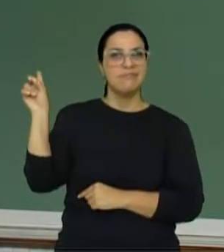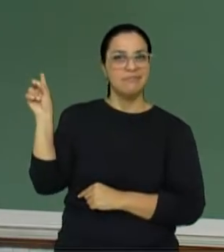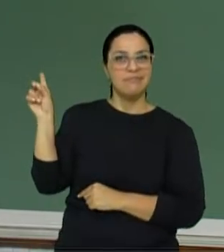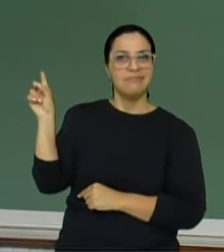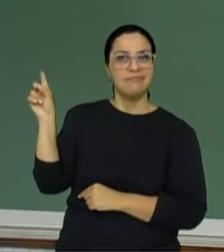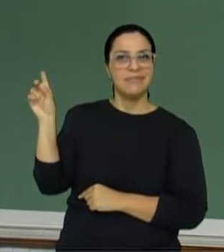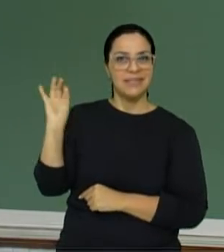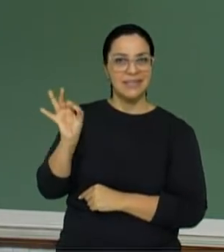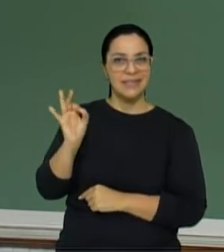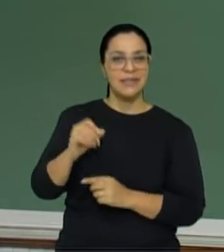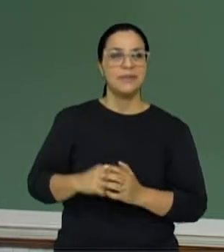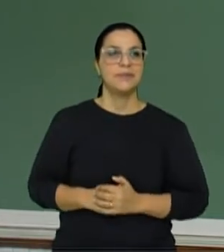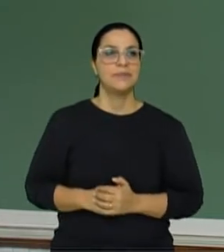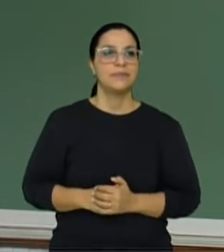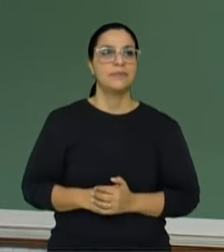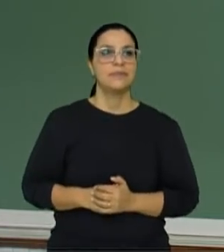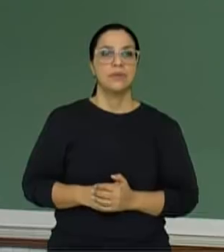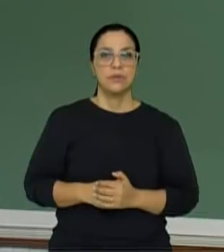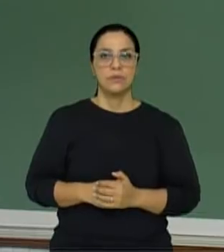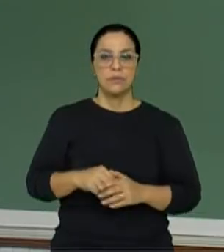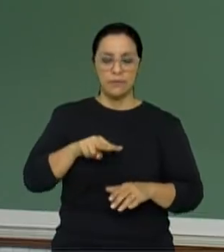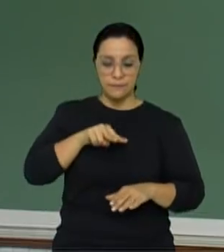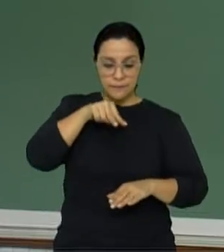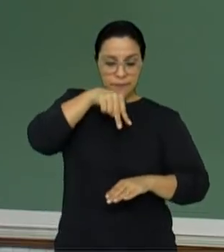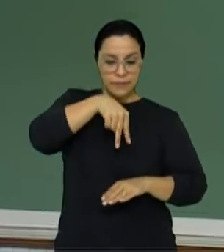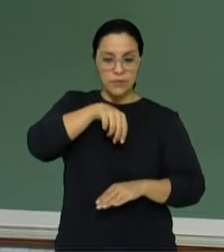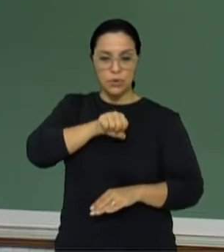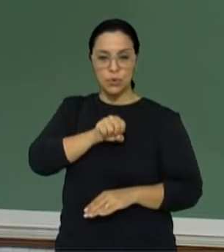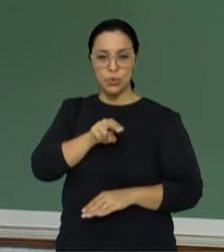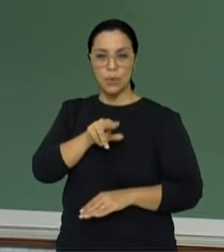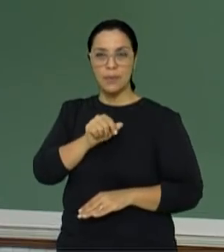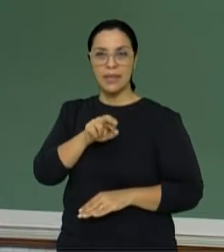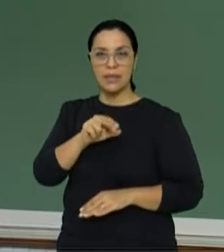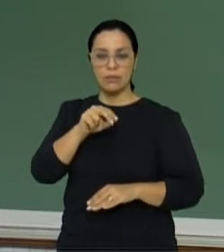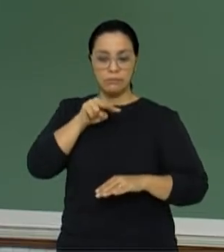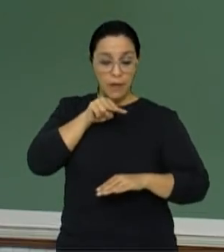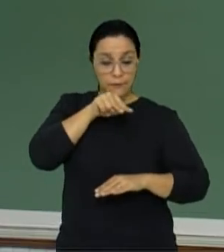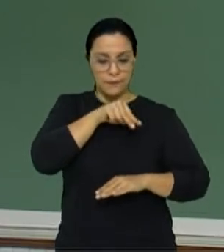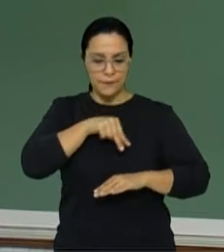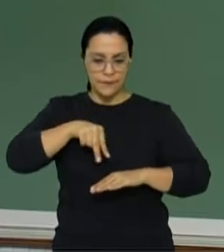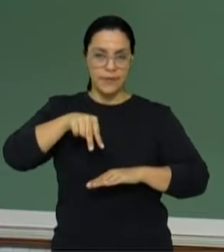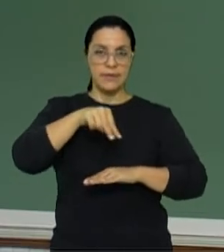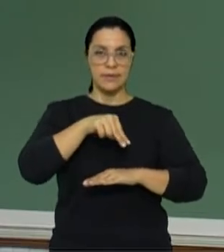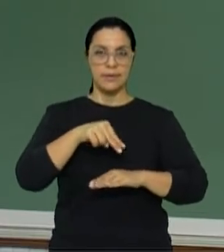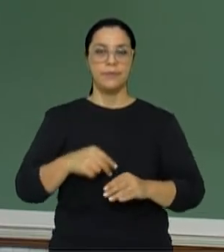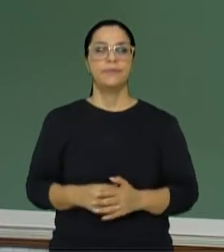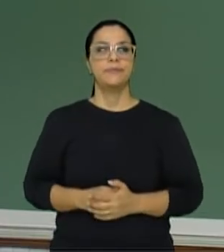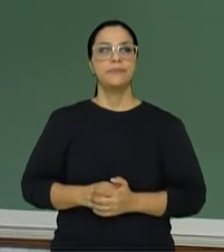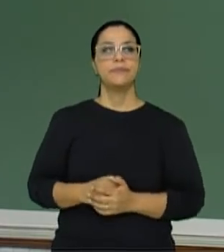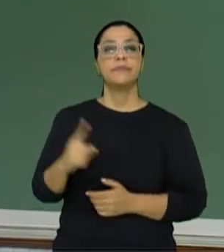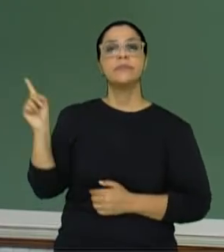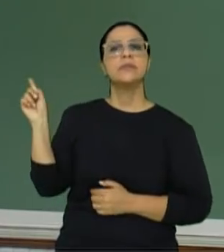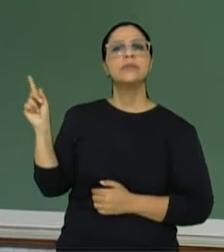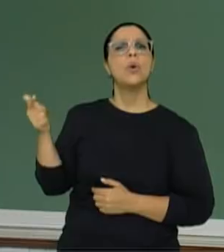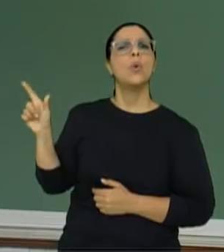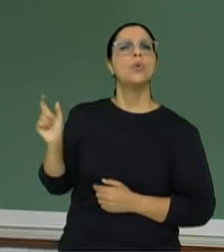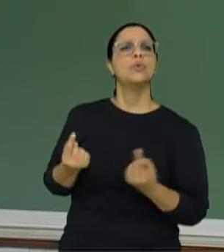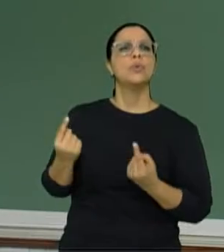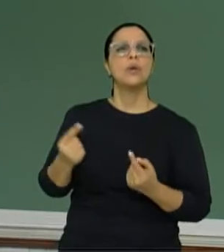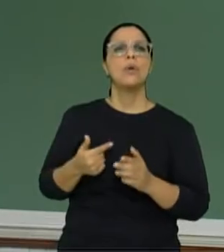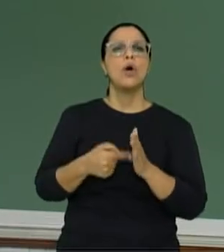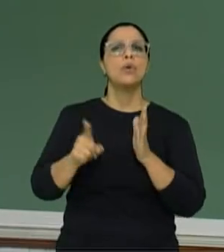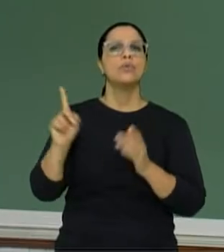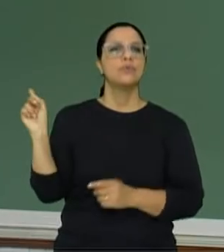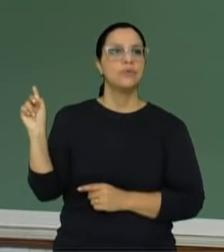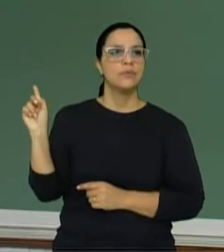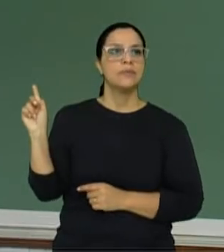você. Beleza? Então essa é a vista superior, a vista de cima. Beleza? E essa outra aqui, a